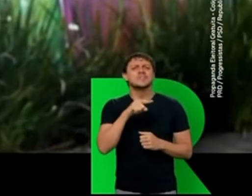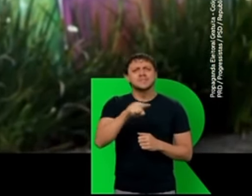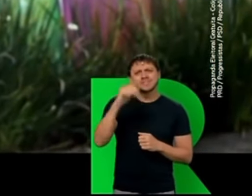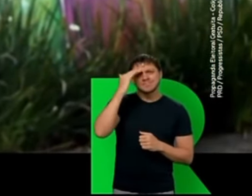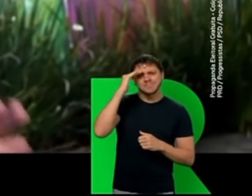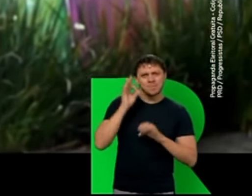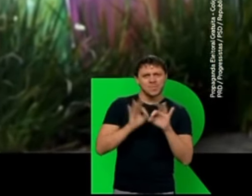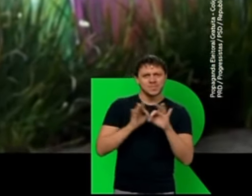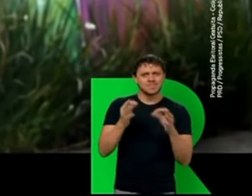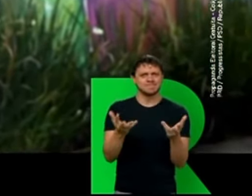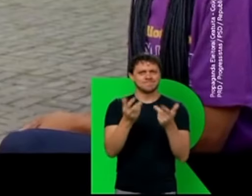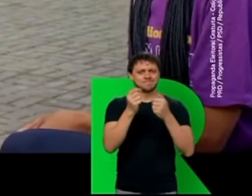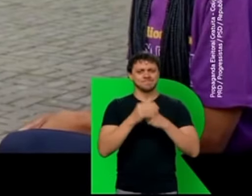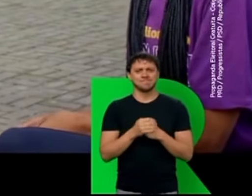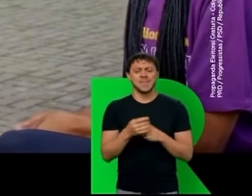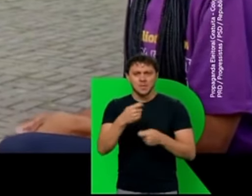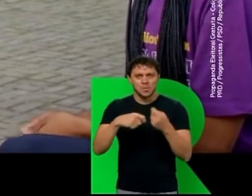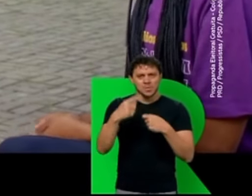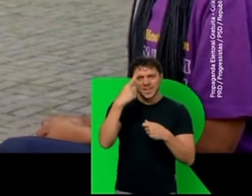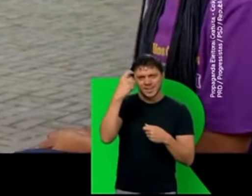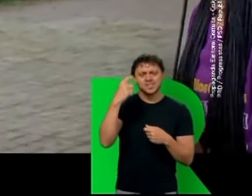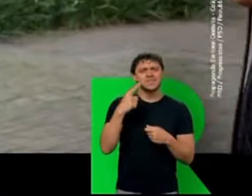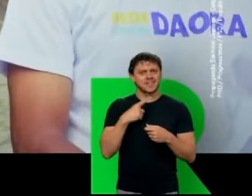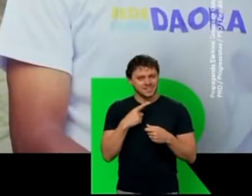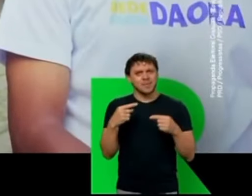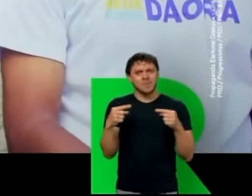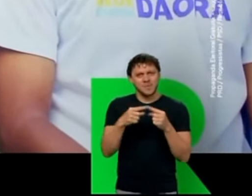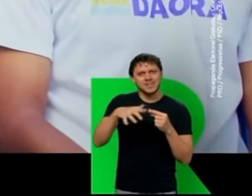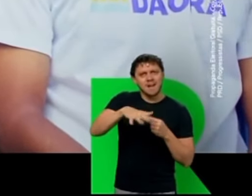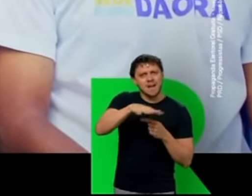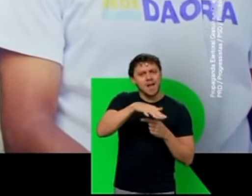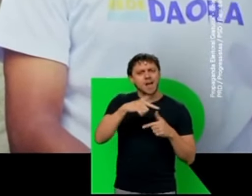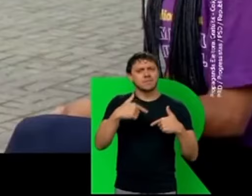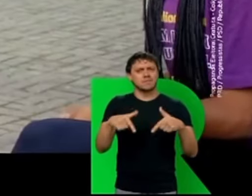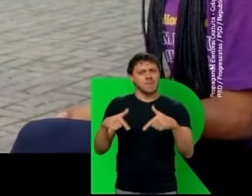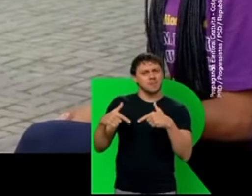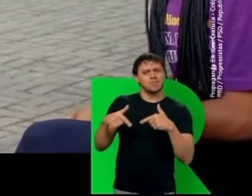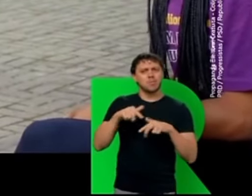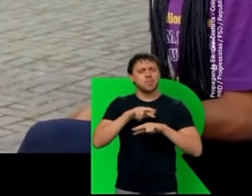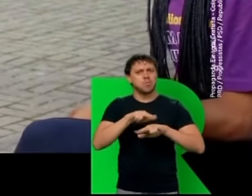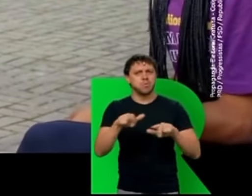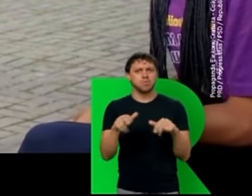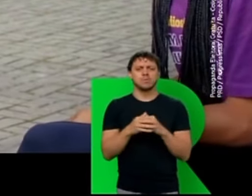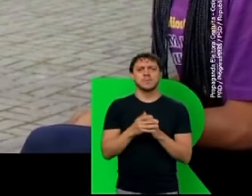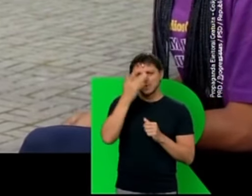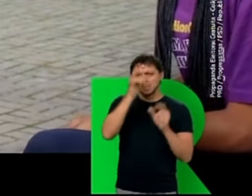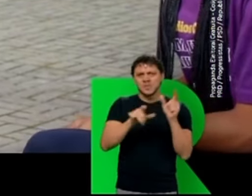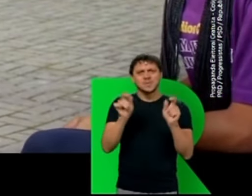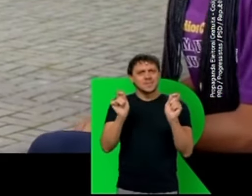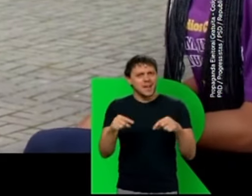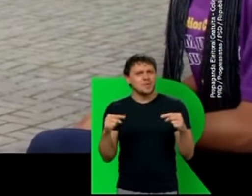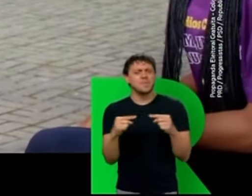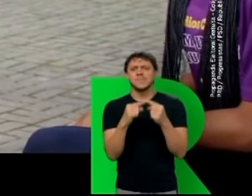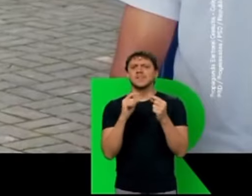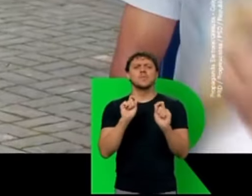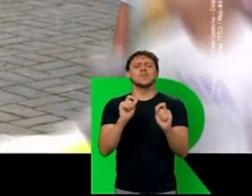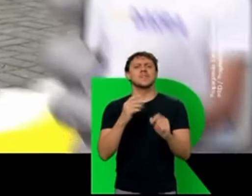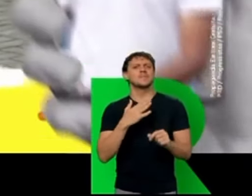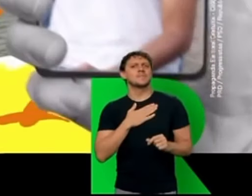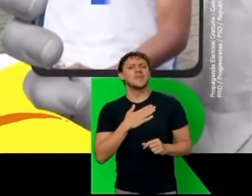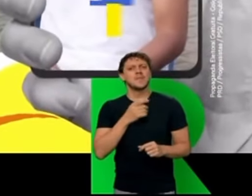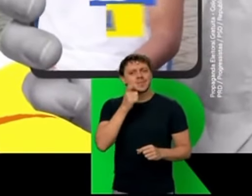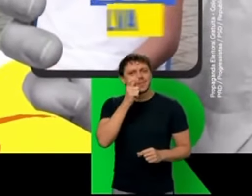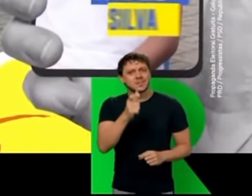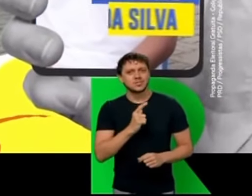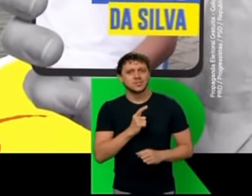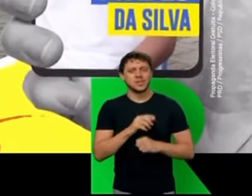projeto sensacional. A economia criativa tem muito mercado de trabalho. E aí as pessoas vão poder fazer aquilo que elas têm vocação,